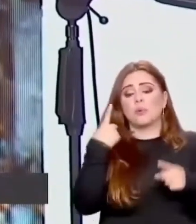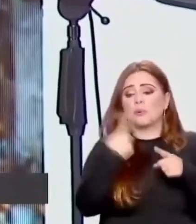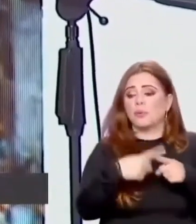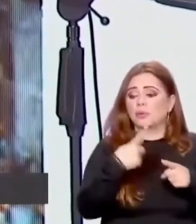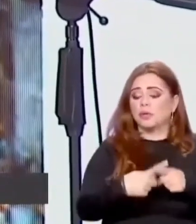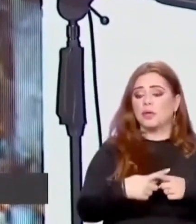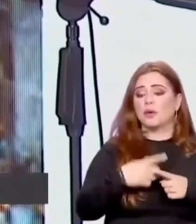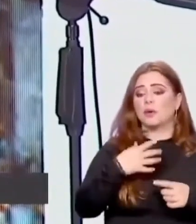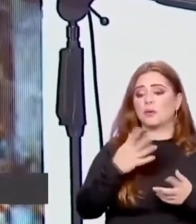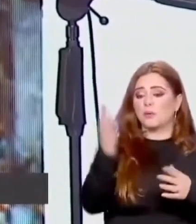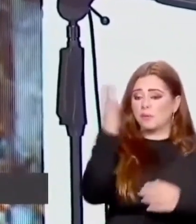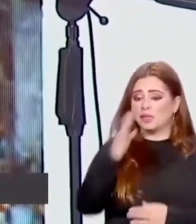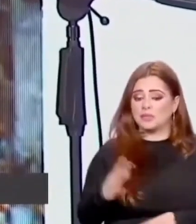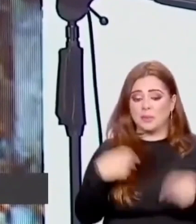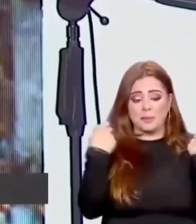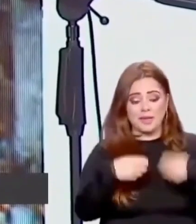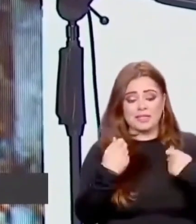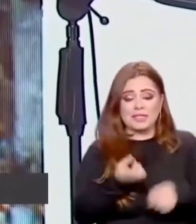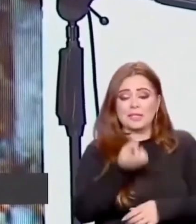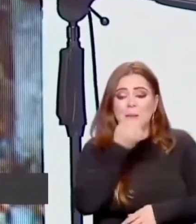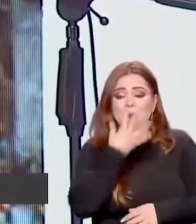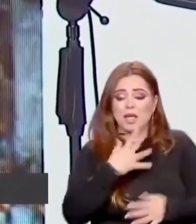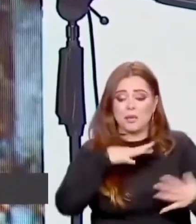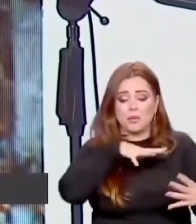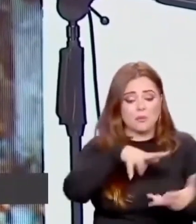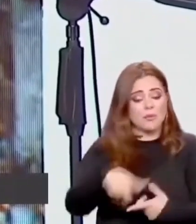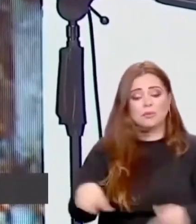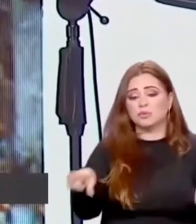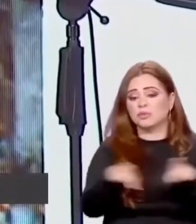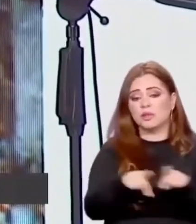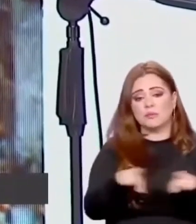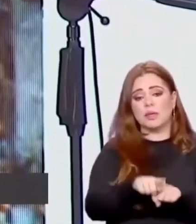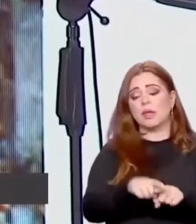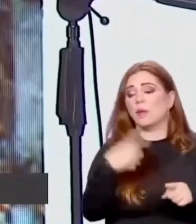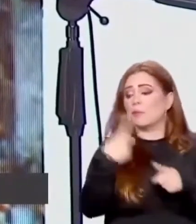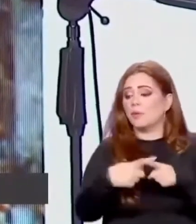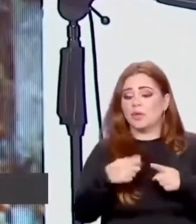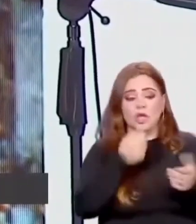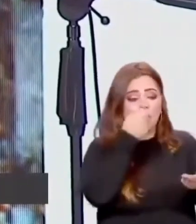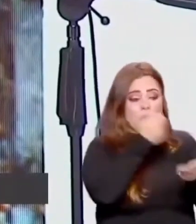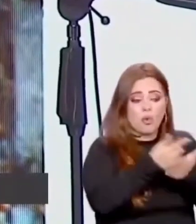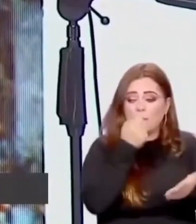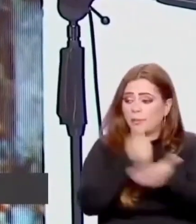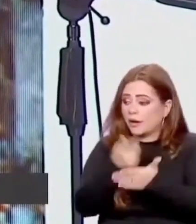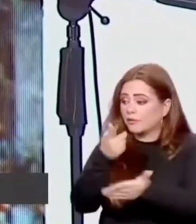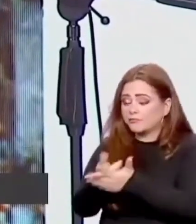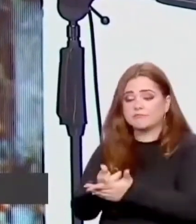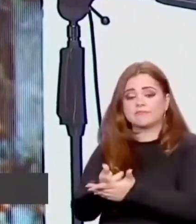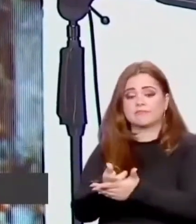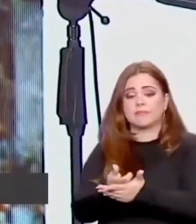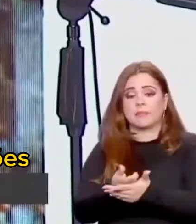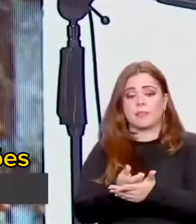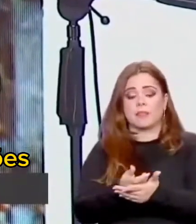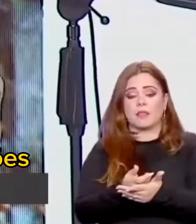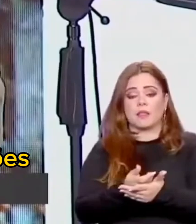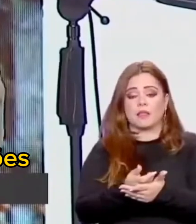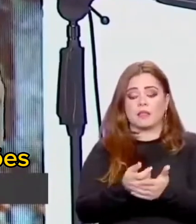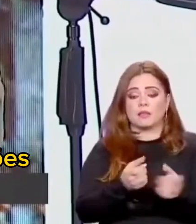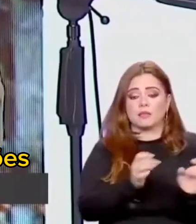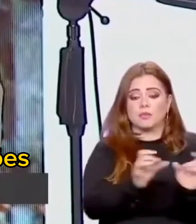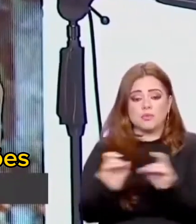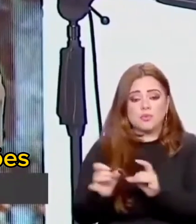parlamentares para que eles satisfaçam seu desejo. Muita atenção para isto. O governo de Lula abriu o cofre e